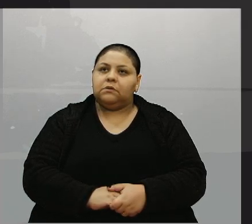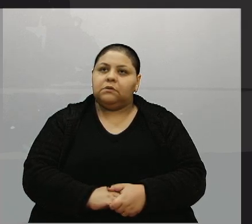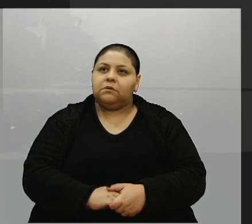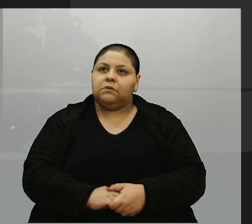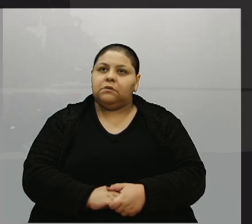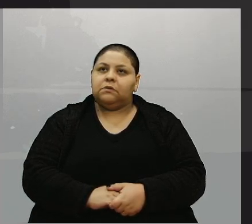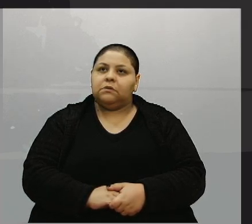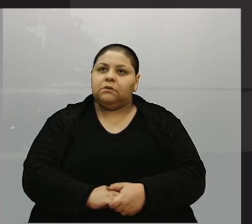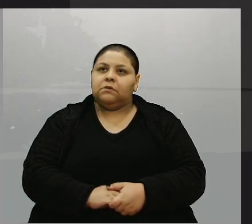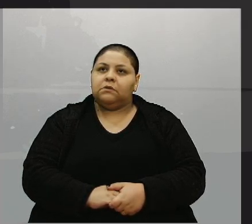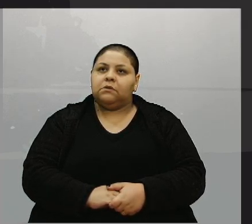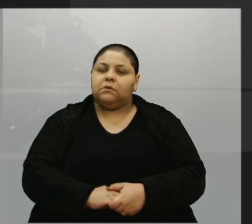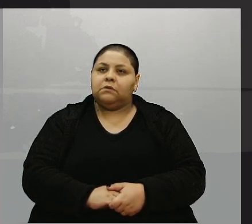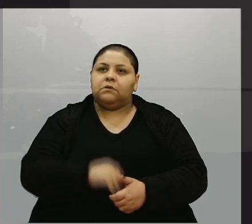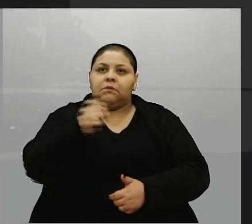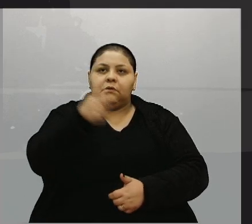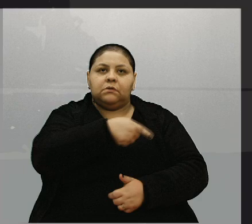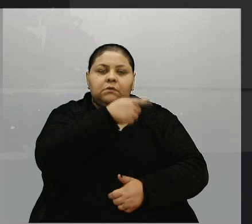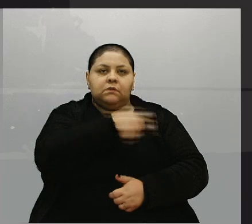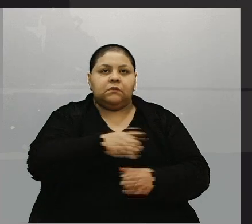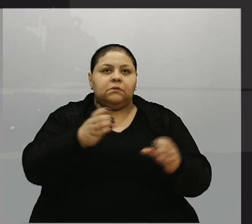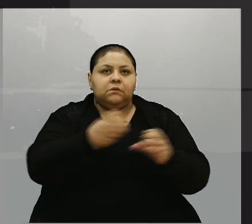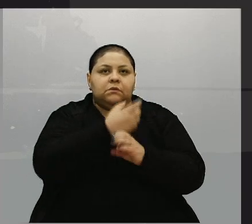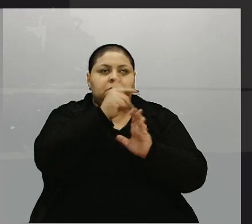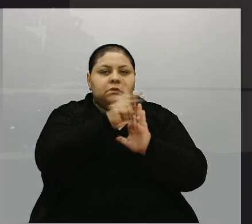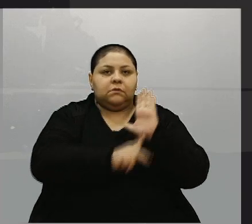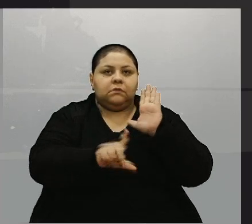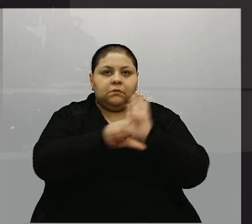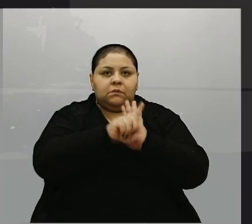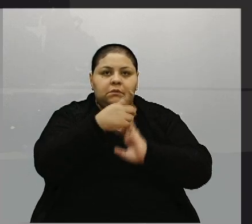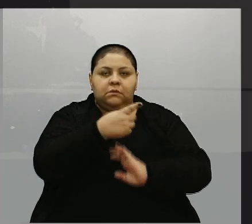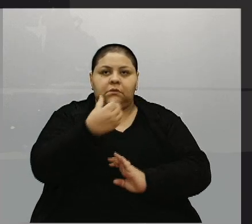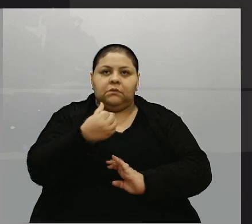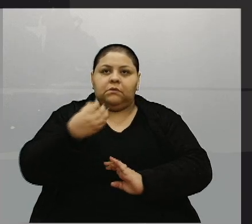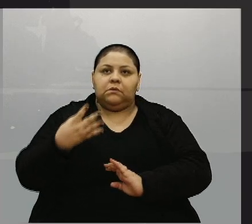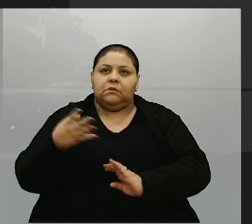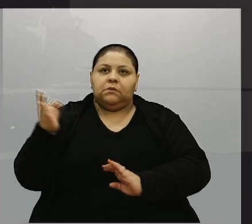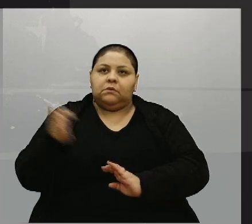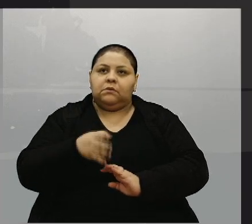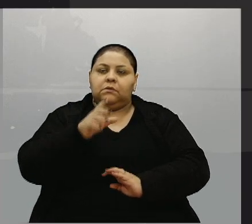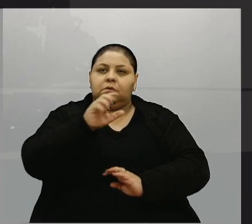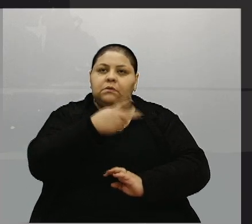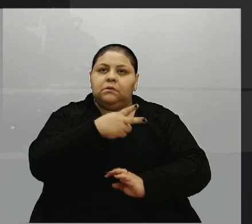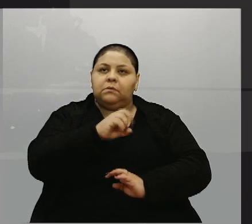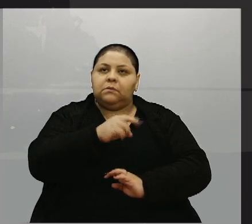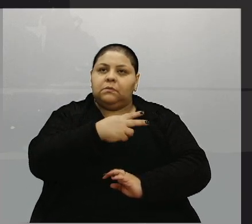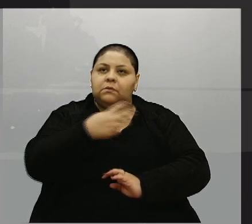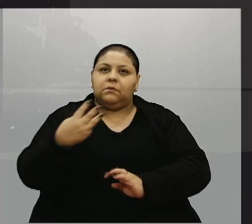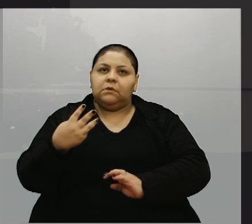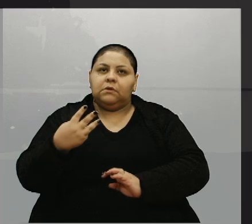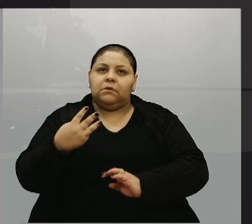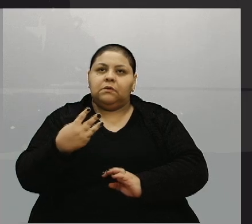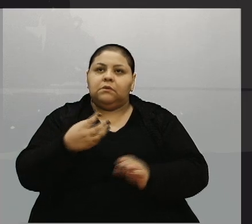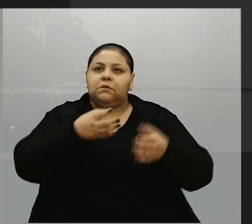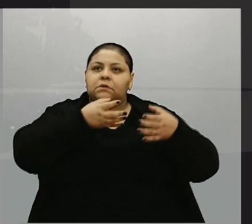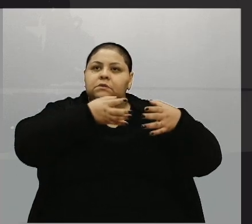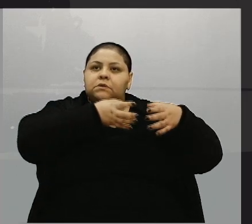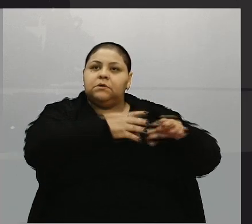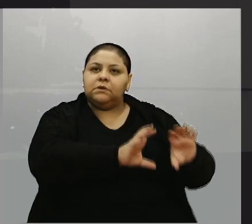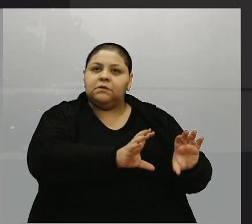votação o veto total do projeto de de lei número 164/2022 foi